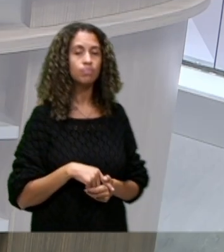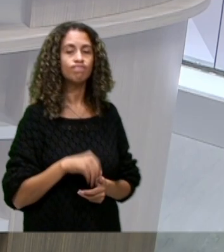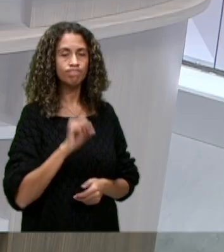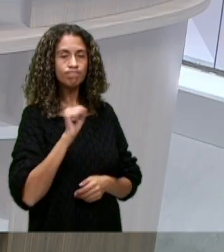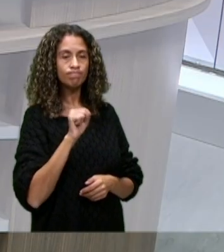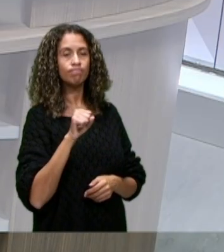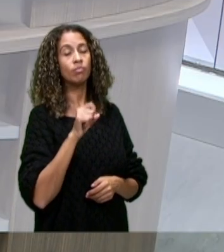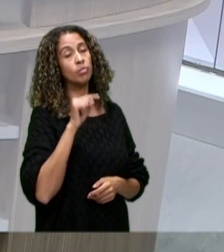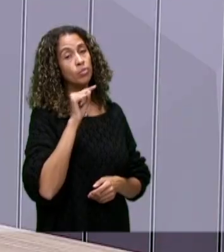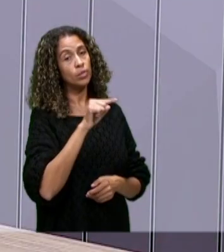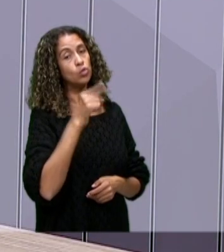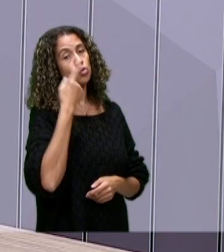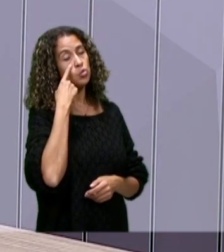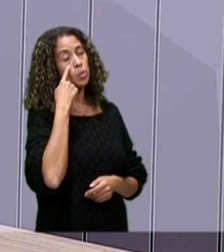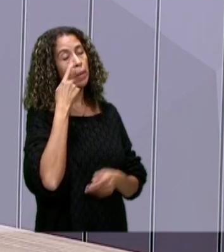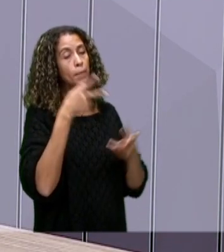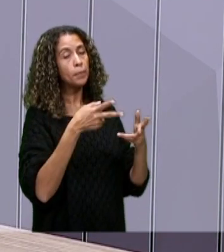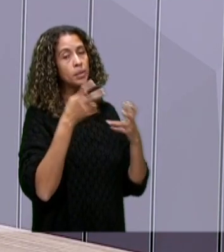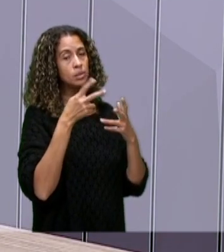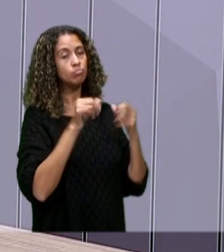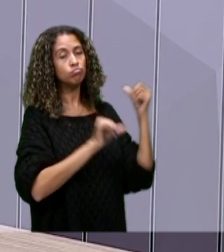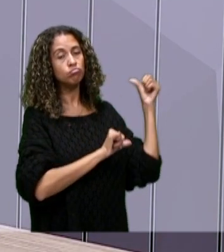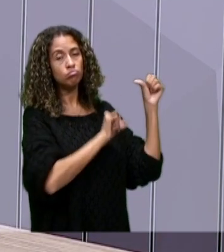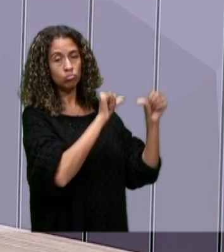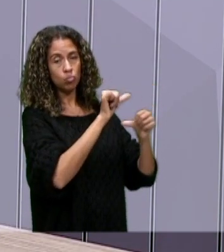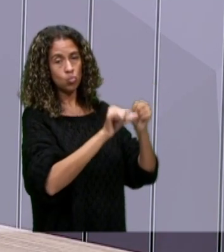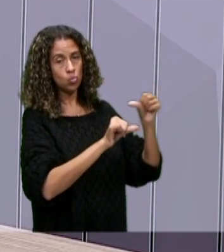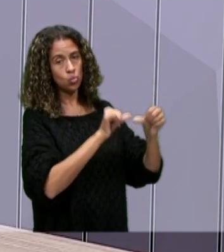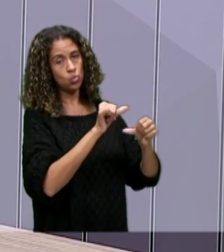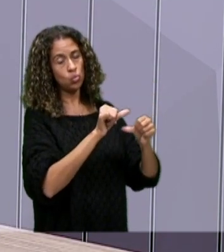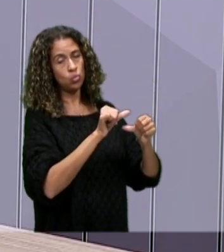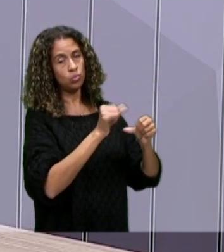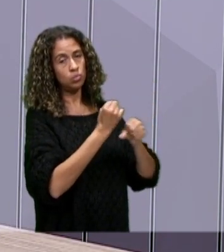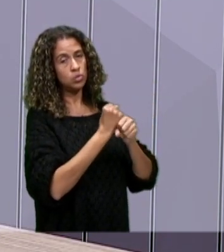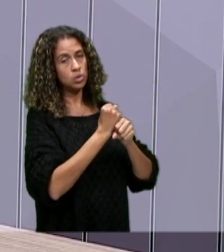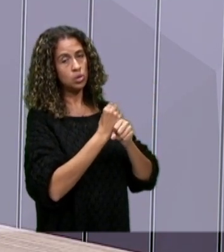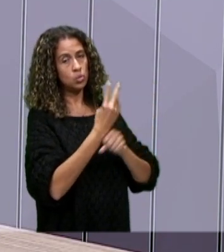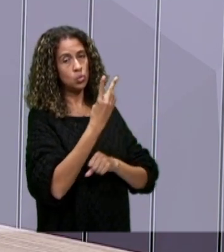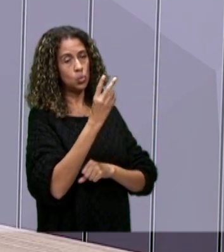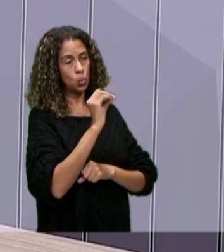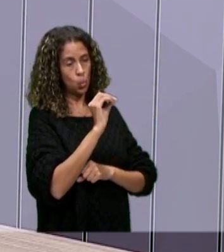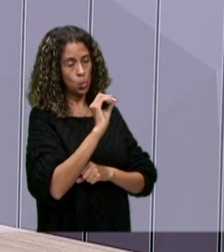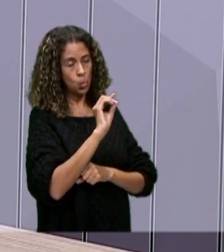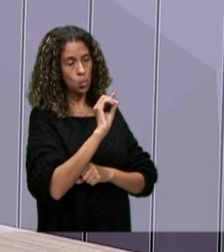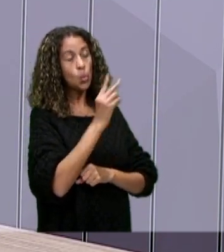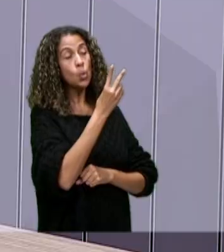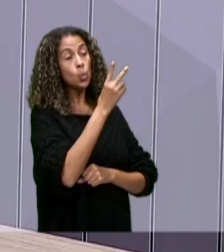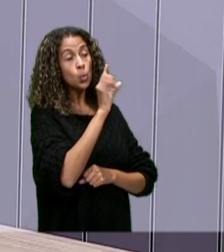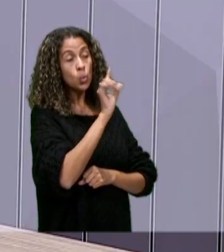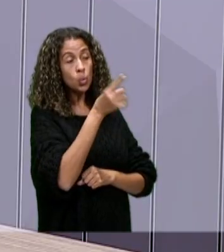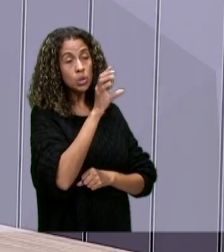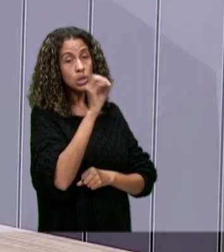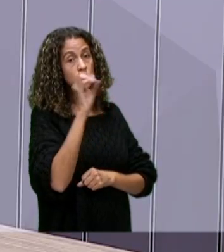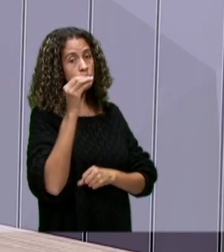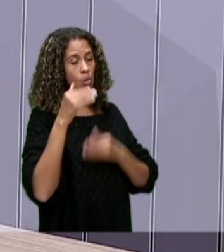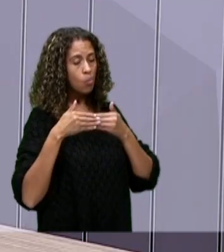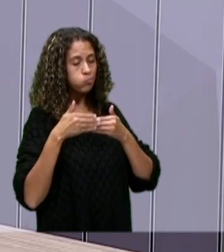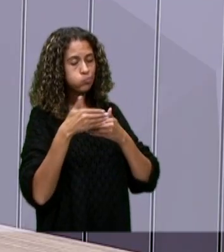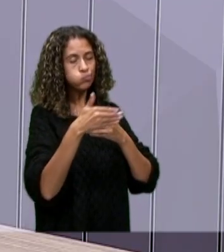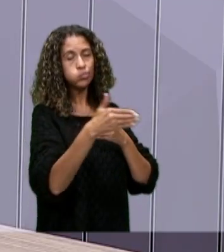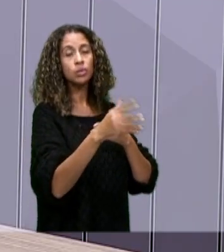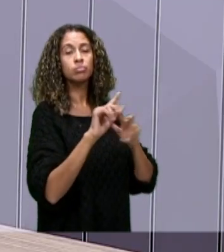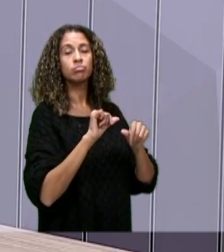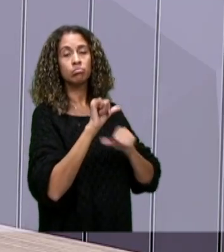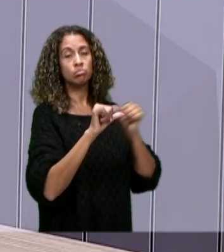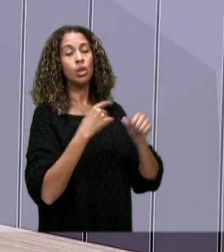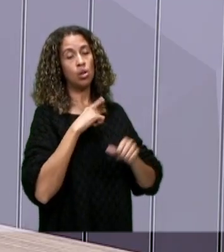uma coisa que já começou a mudar já dos anos 2000 para cá. Acho que foi dos anos 2000 para cá. Por que eu tô falando isso? Eu